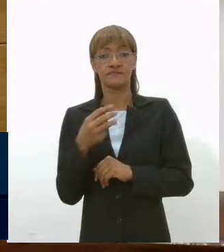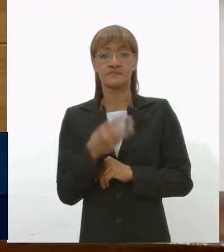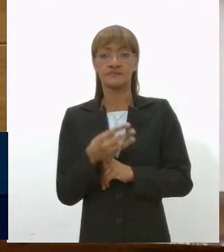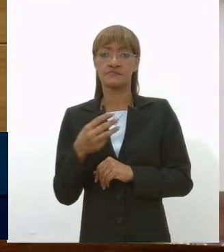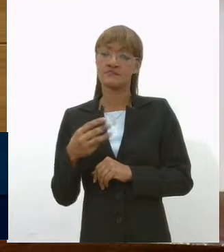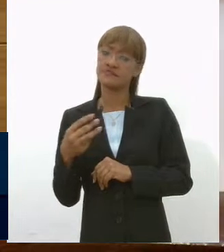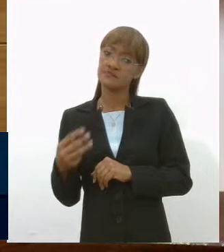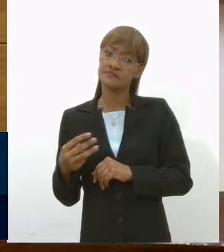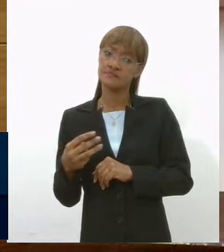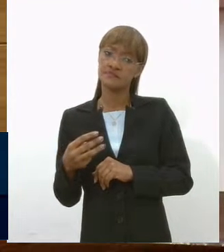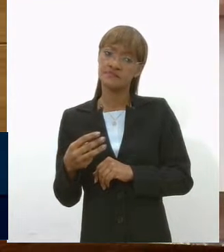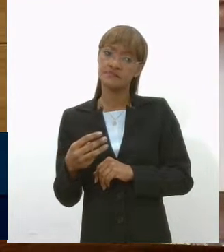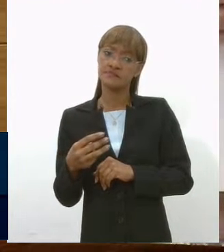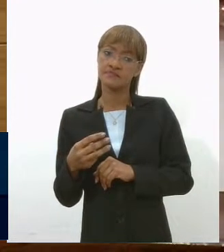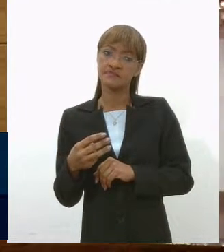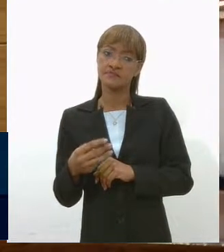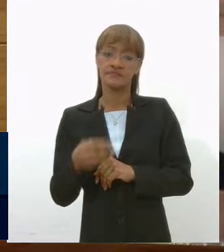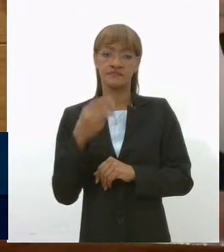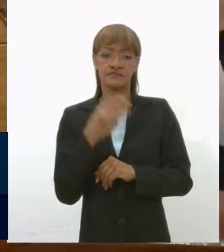333/2021,